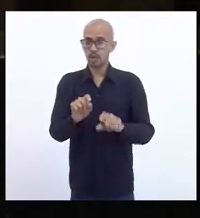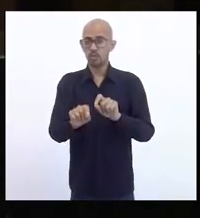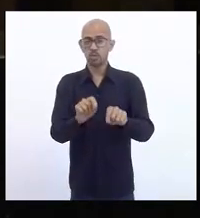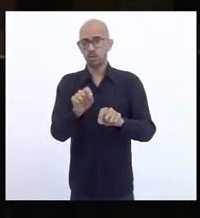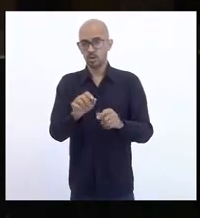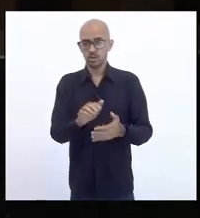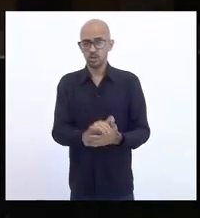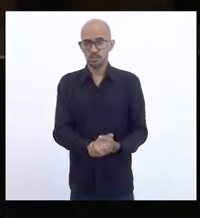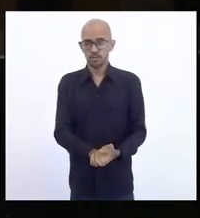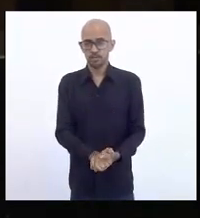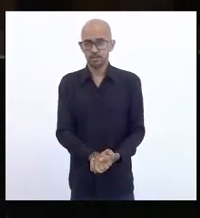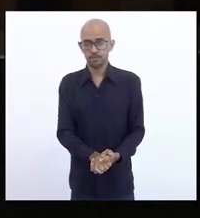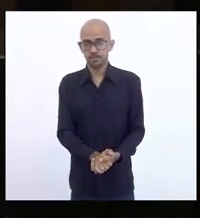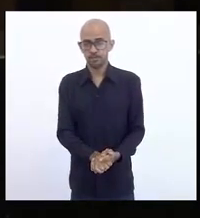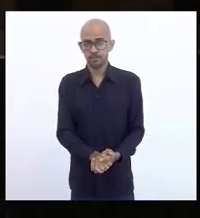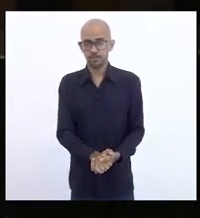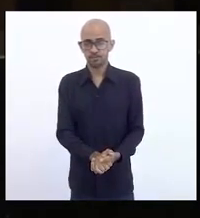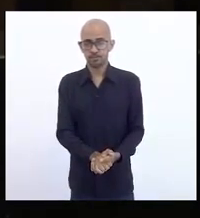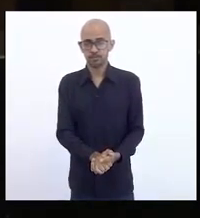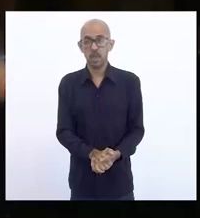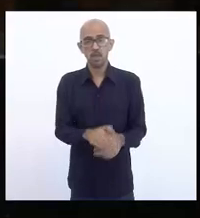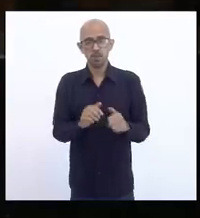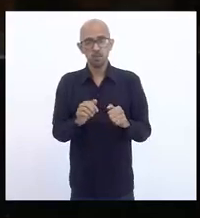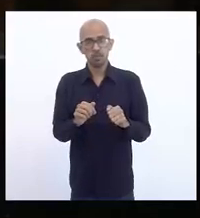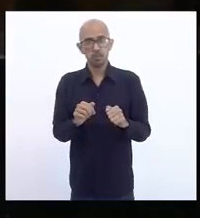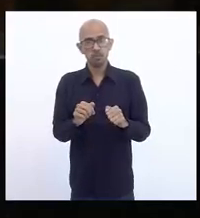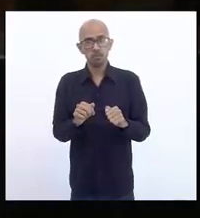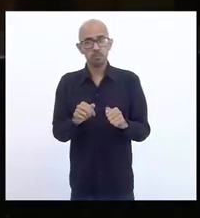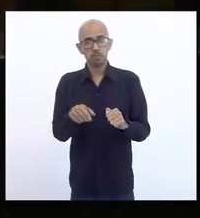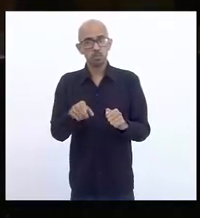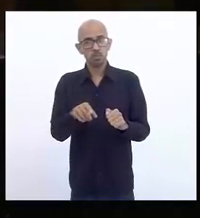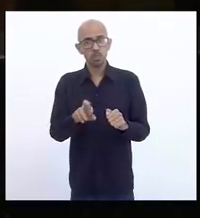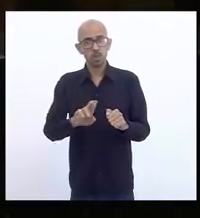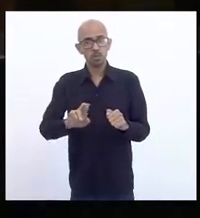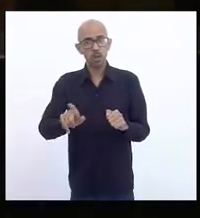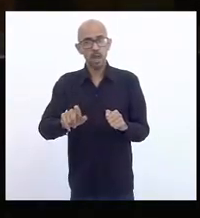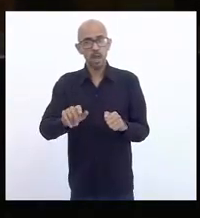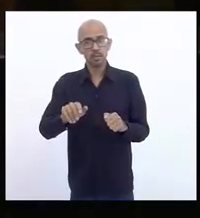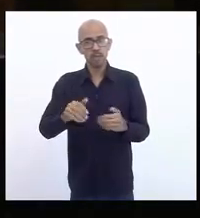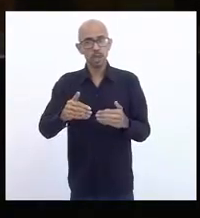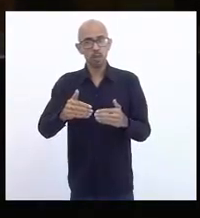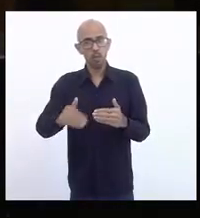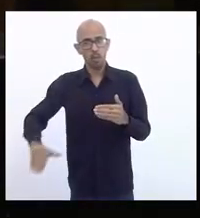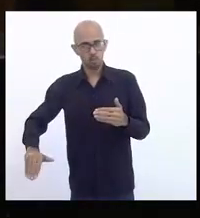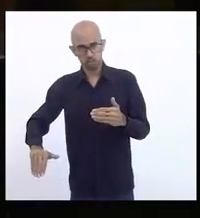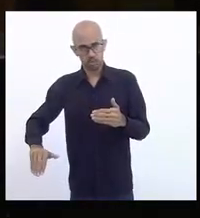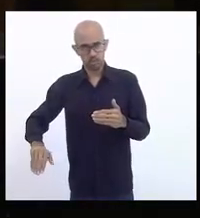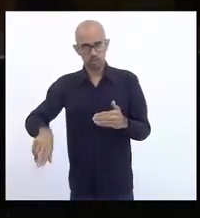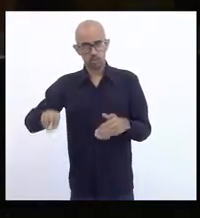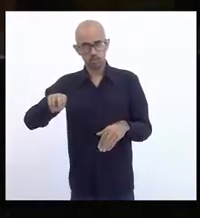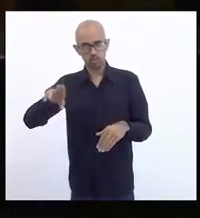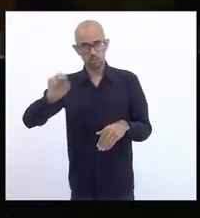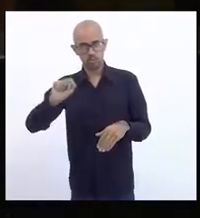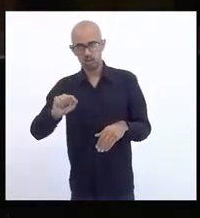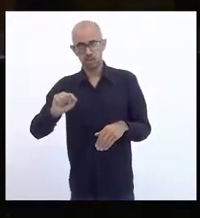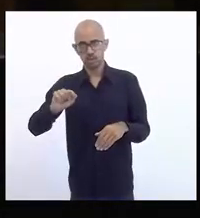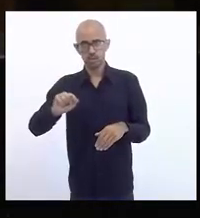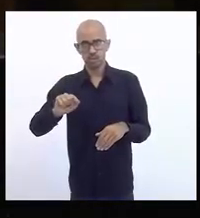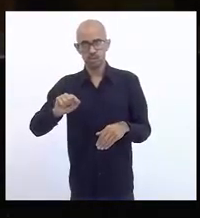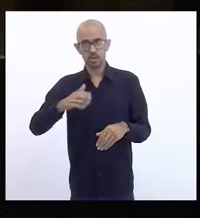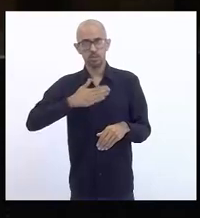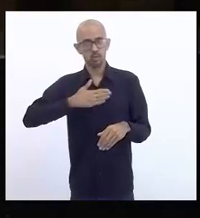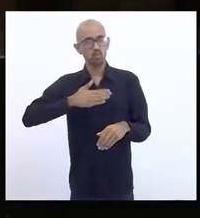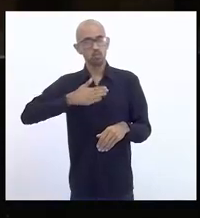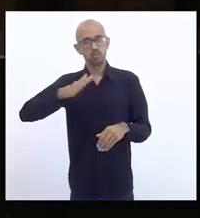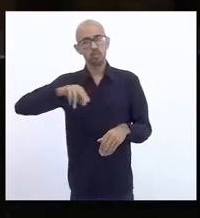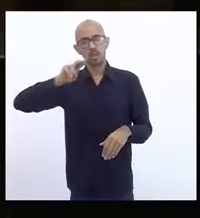seguinte, pode ficar certo, não somos contra, jamais, jamais na minha